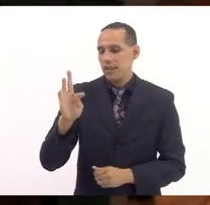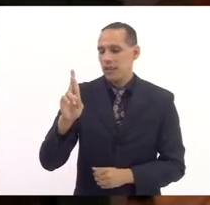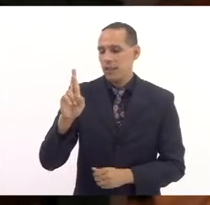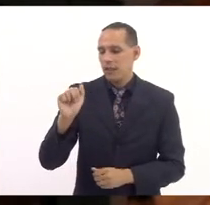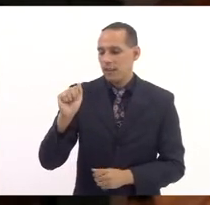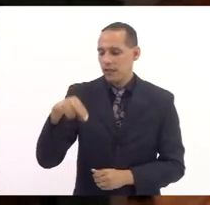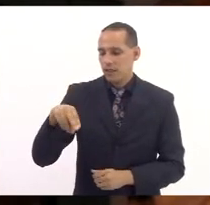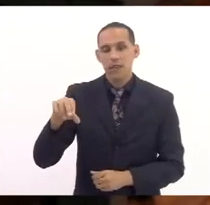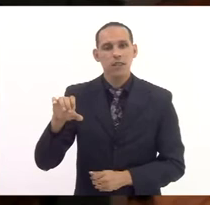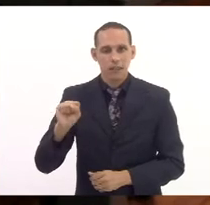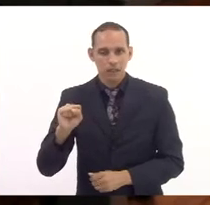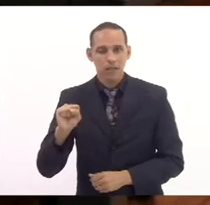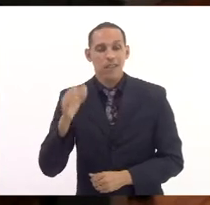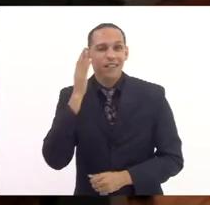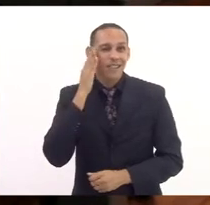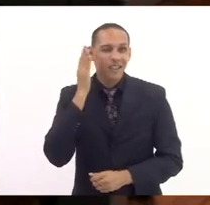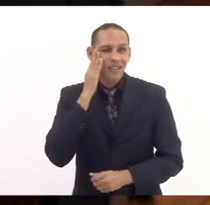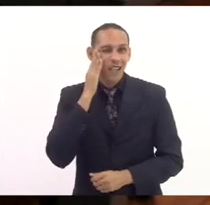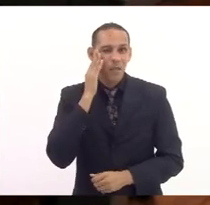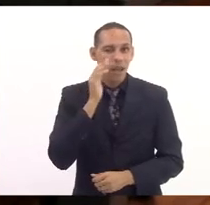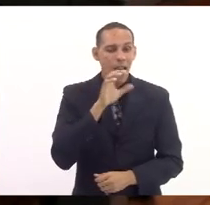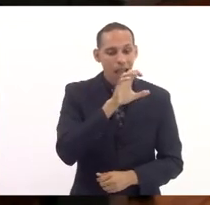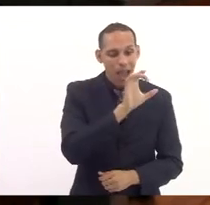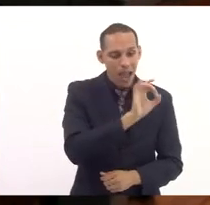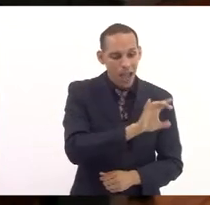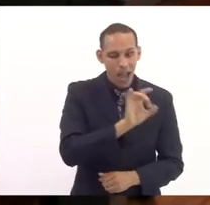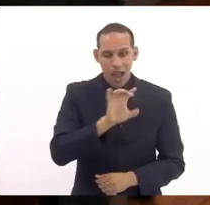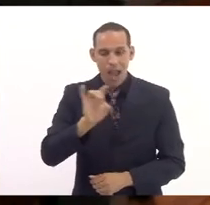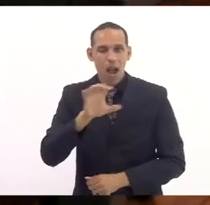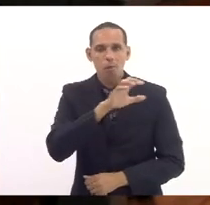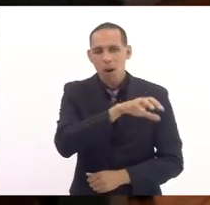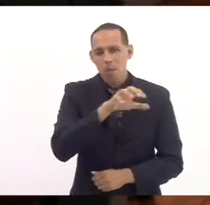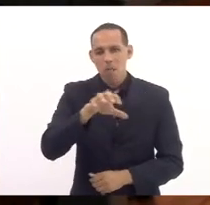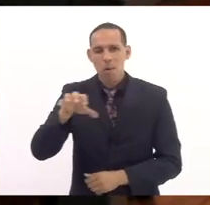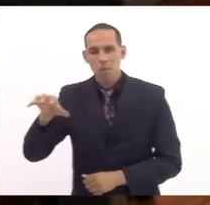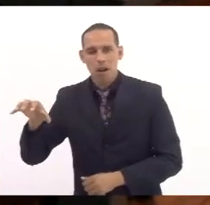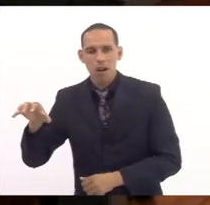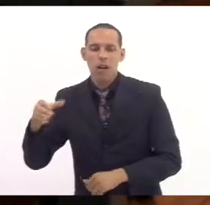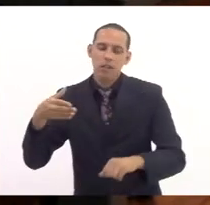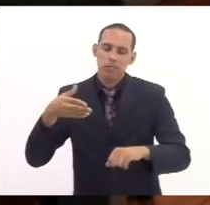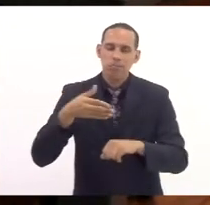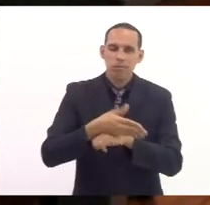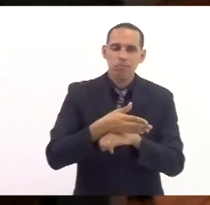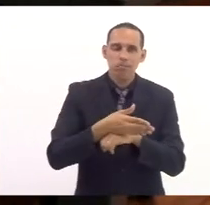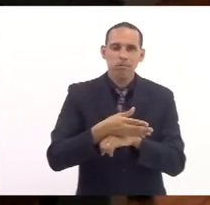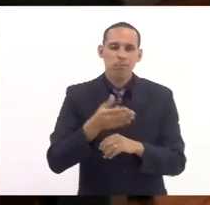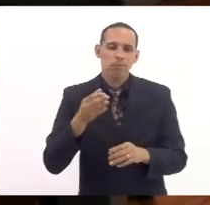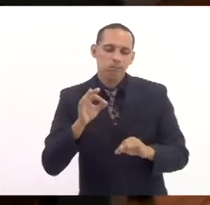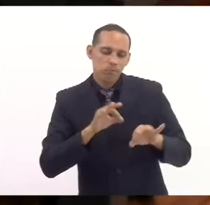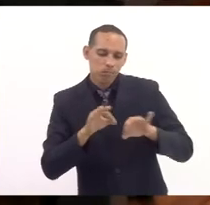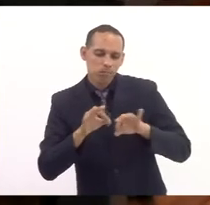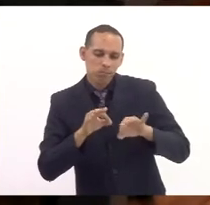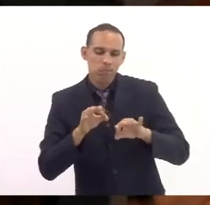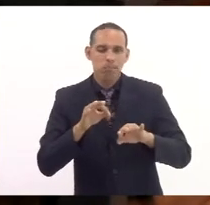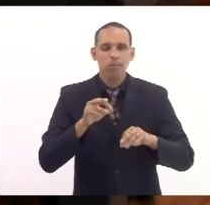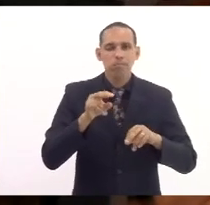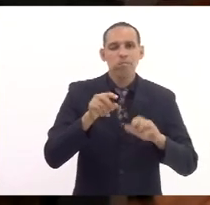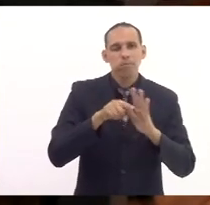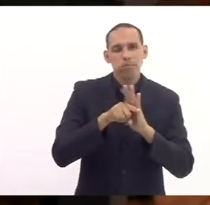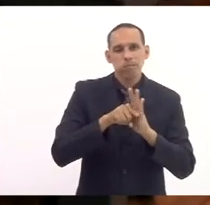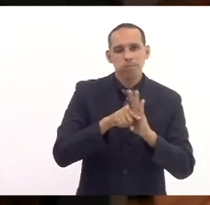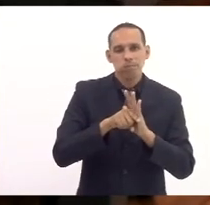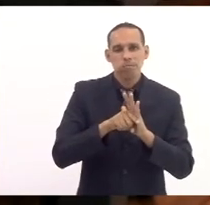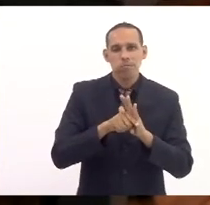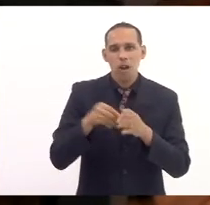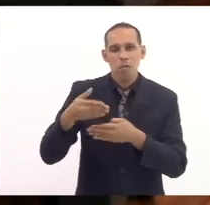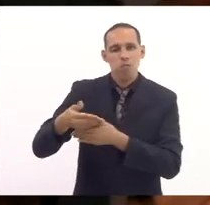das ações em cada estação, para poder adentrar e fazer todo o levantamento e a programação. Muros, câmeras e